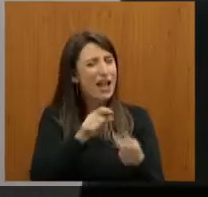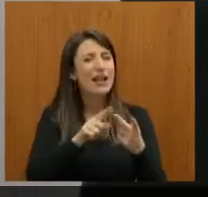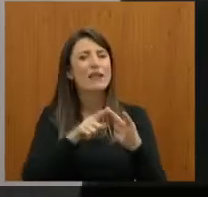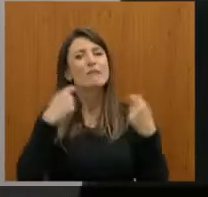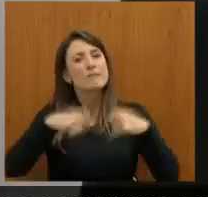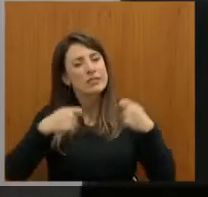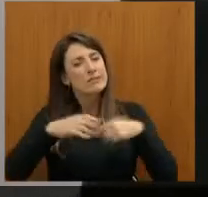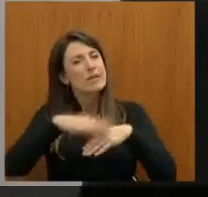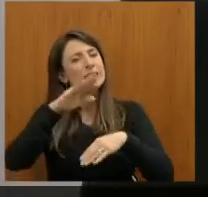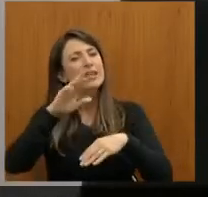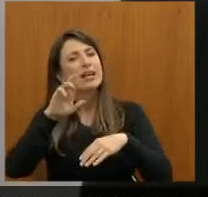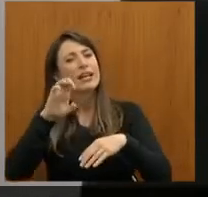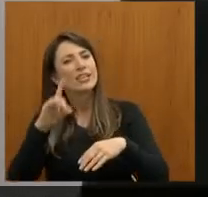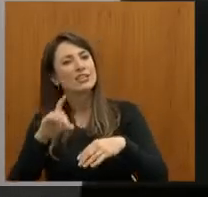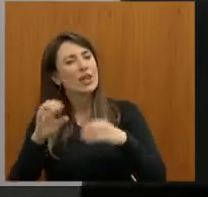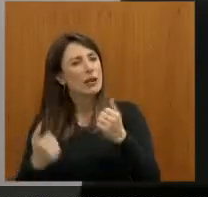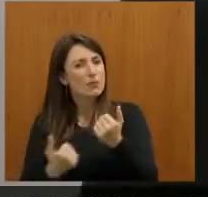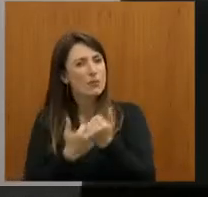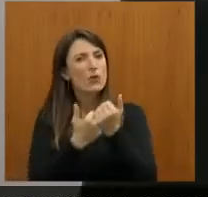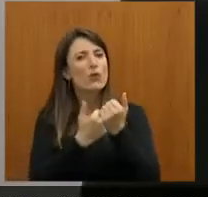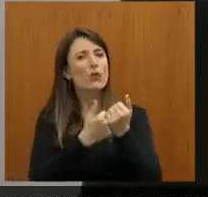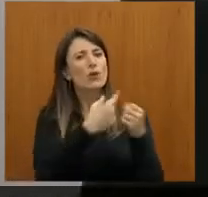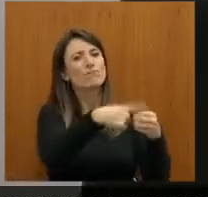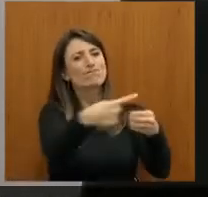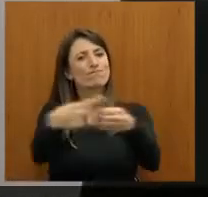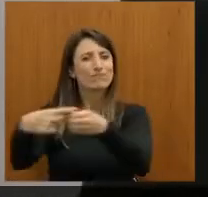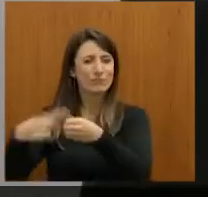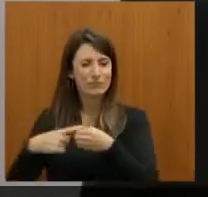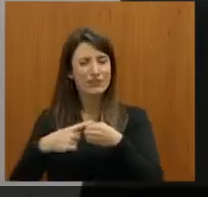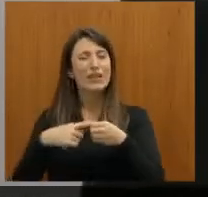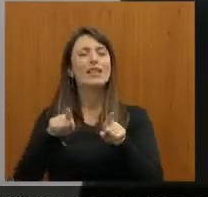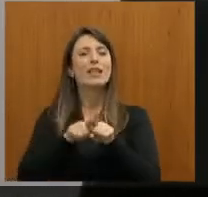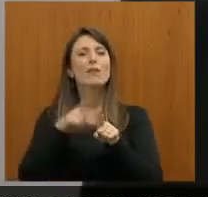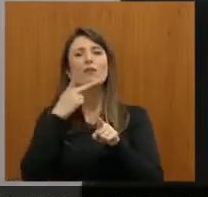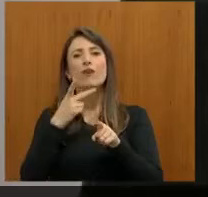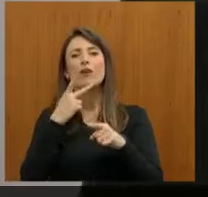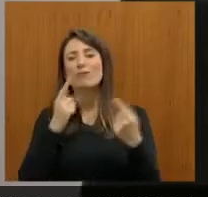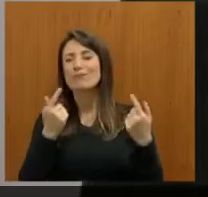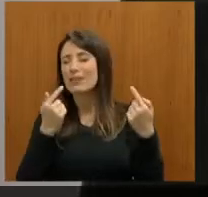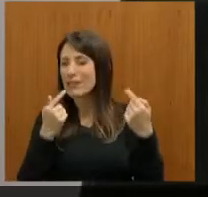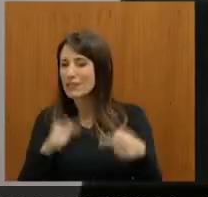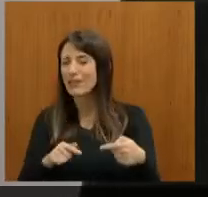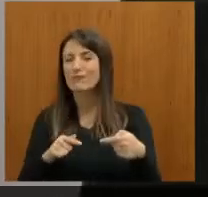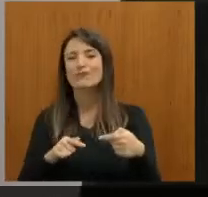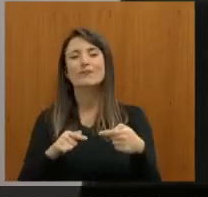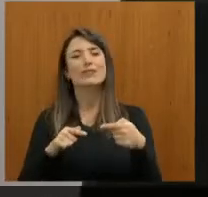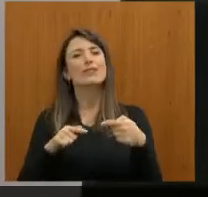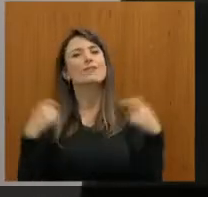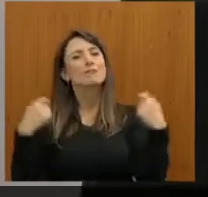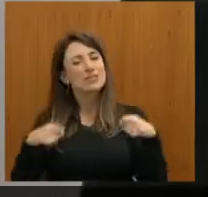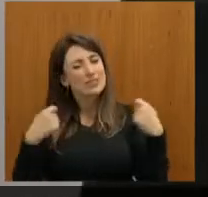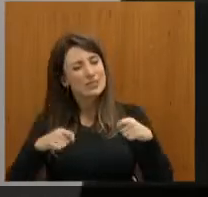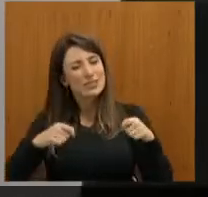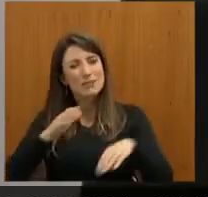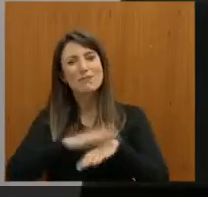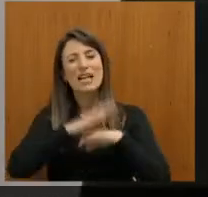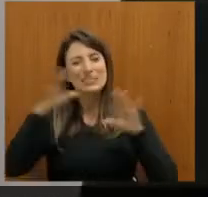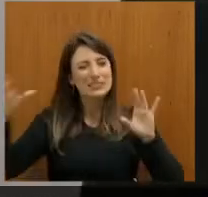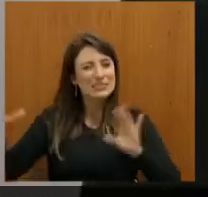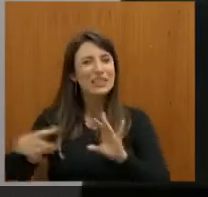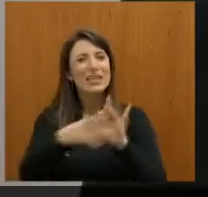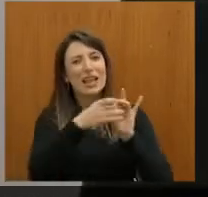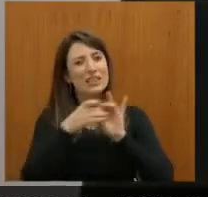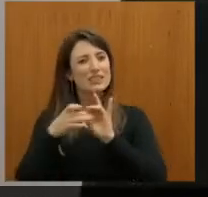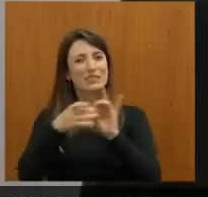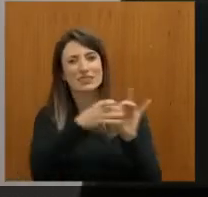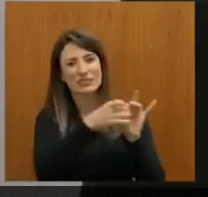e ressaltou o desafio da Integração né Entre todos e todas para que de fato